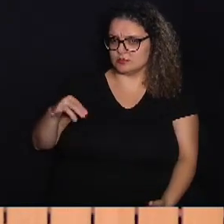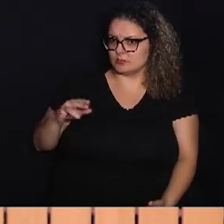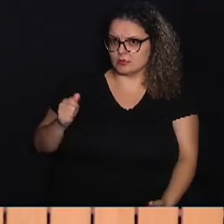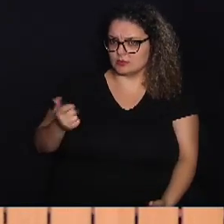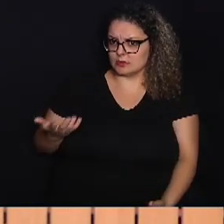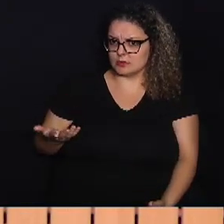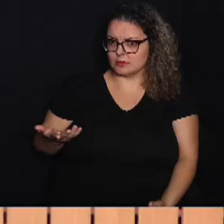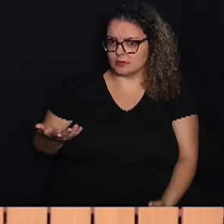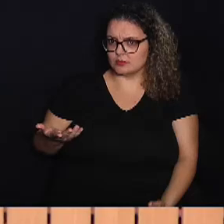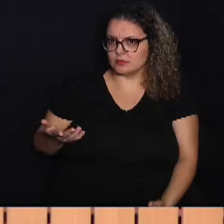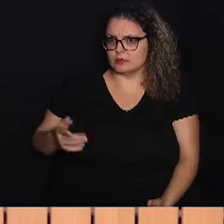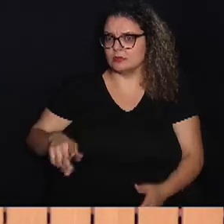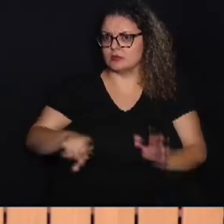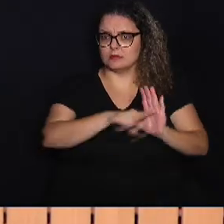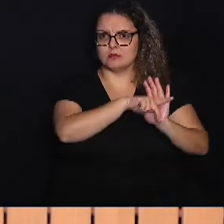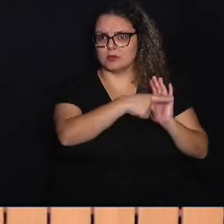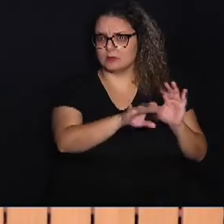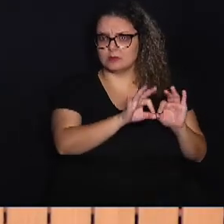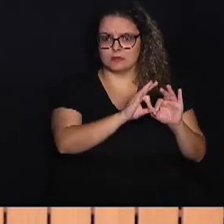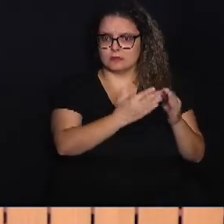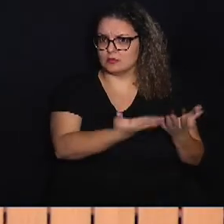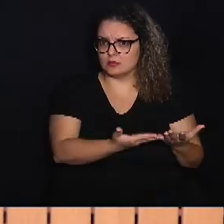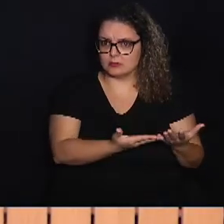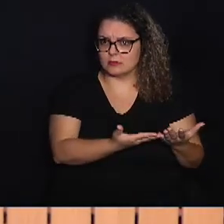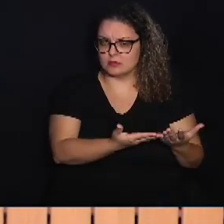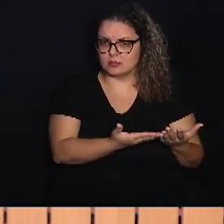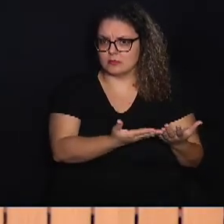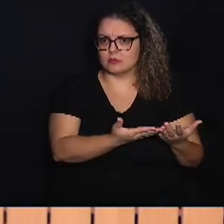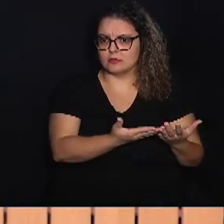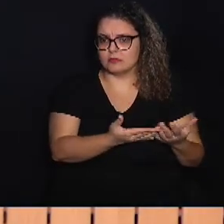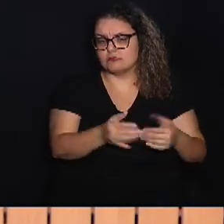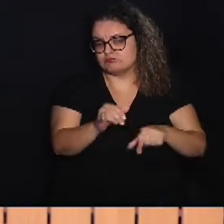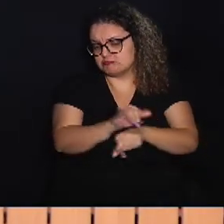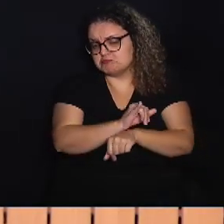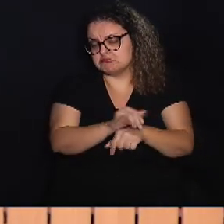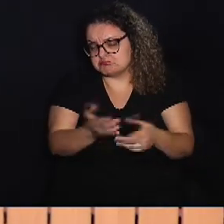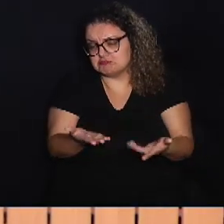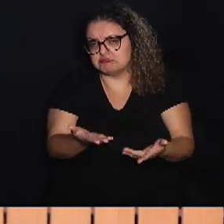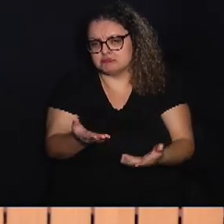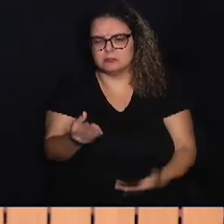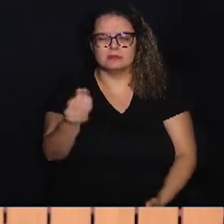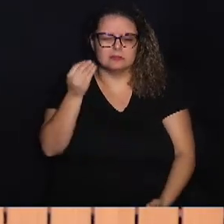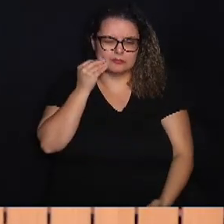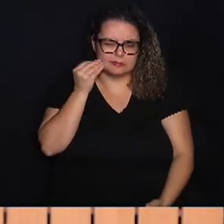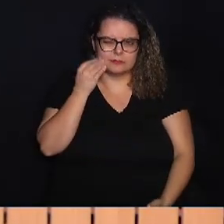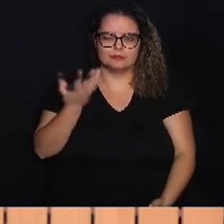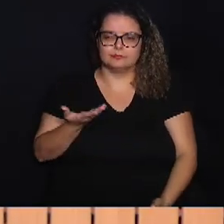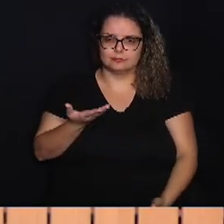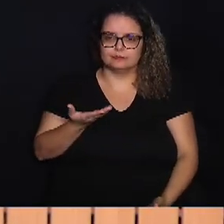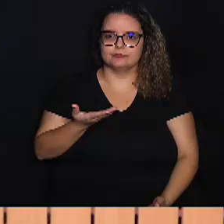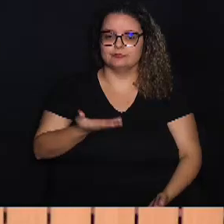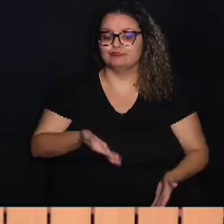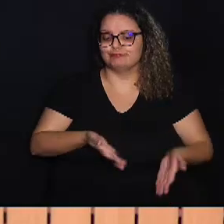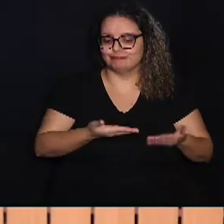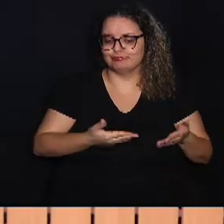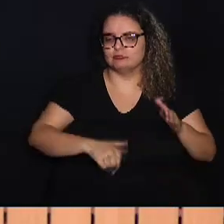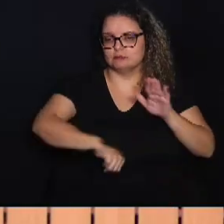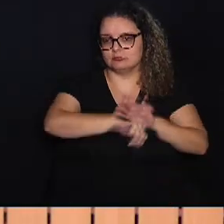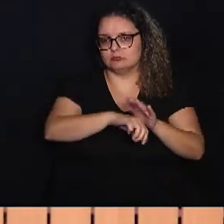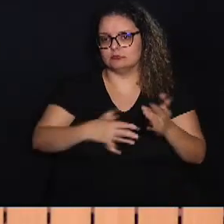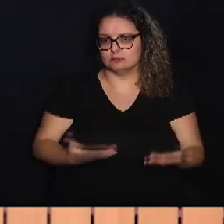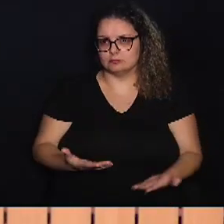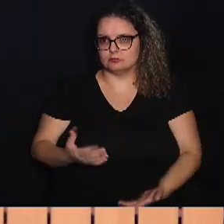que Sônia é parte da família e queer adotar Sônia numa Clara estratégia de tentar limpar Barra do crime cometido sendo que